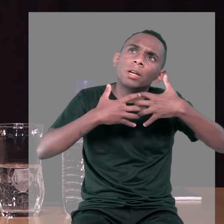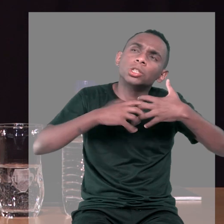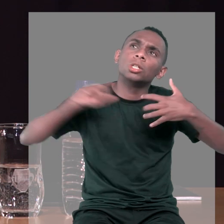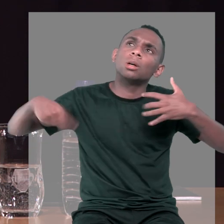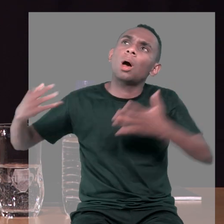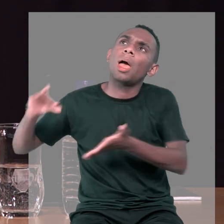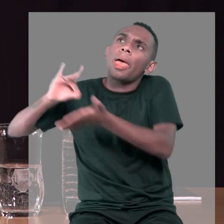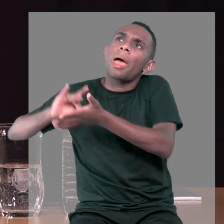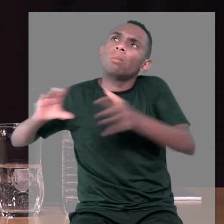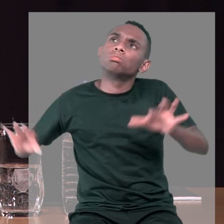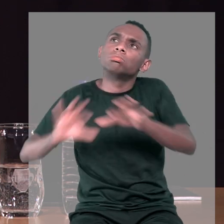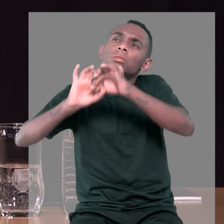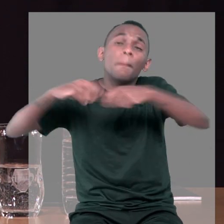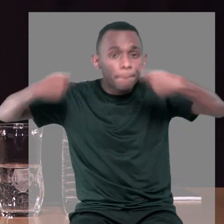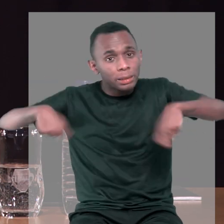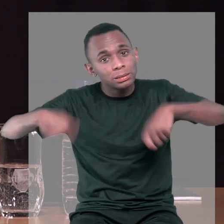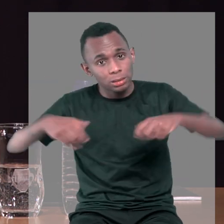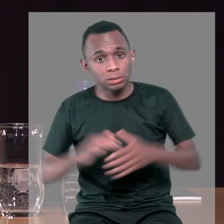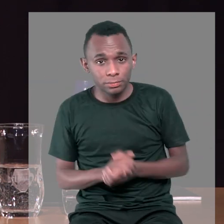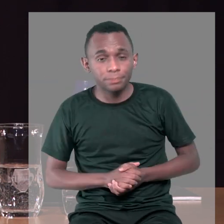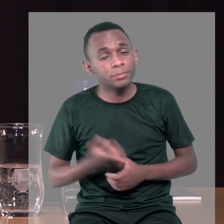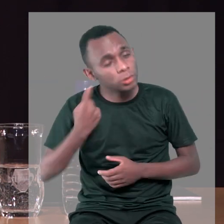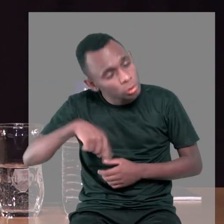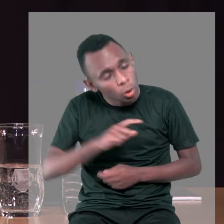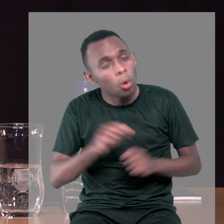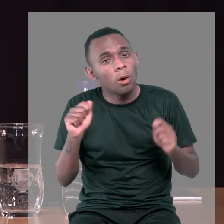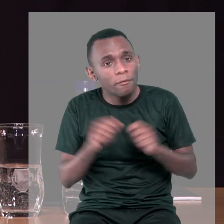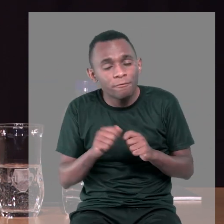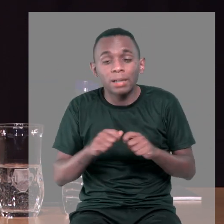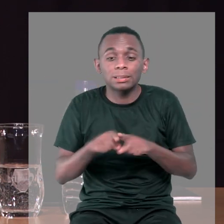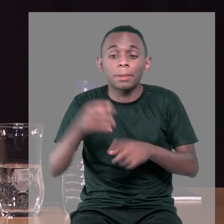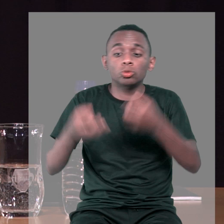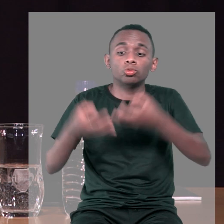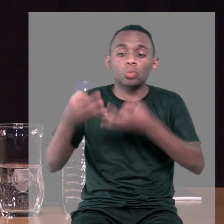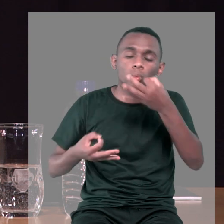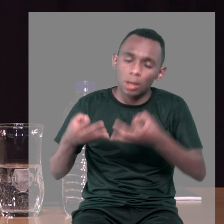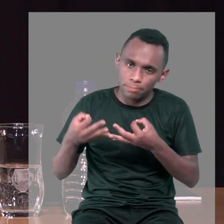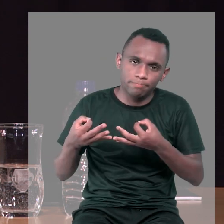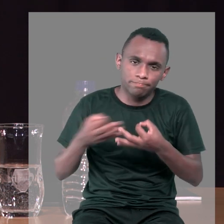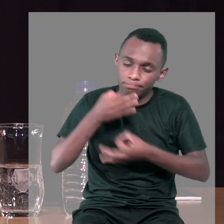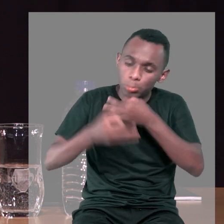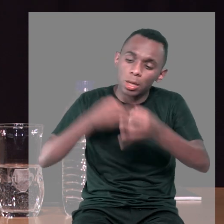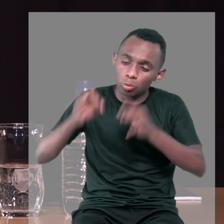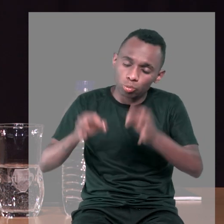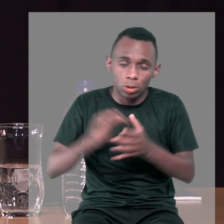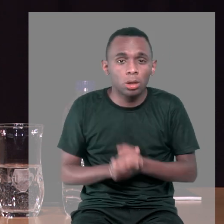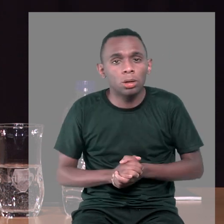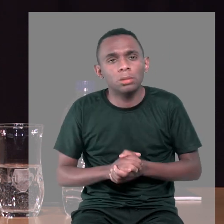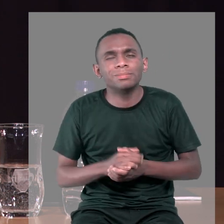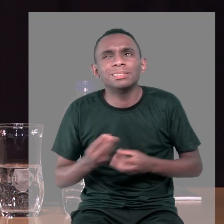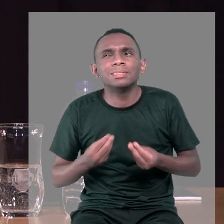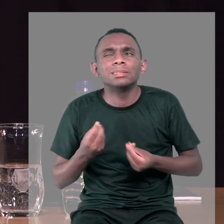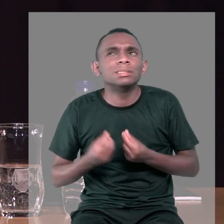mais difícil separar o que é o verdadeiro e o que é o falso, distinguir o que são as